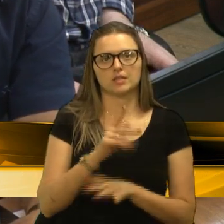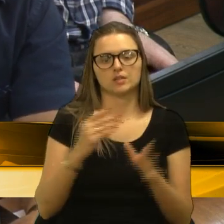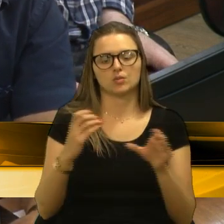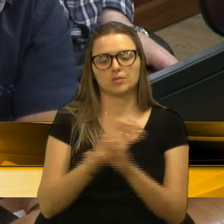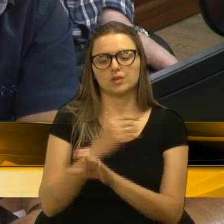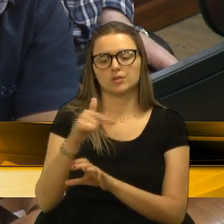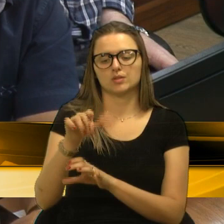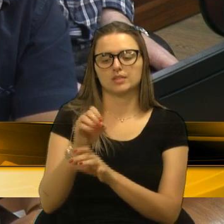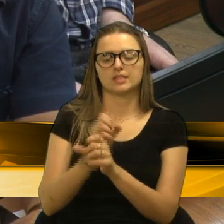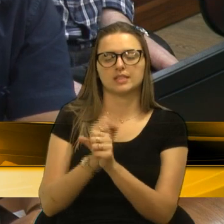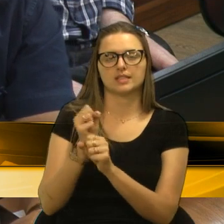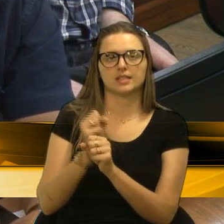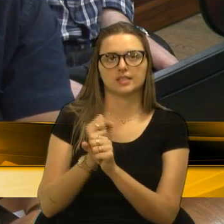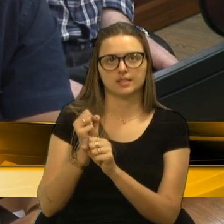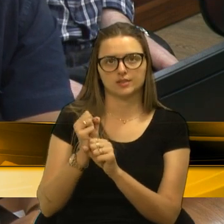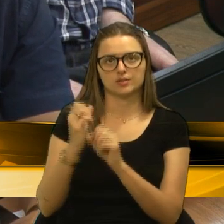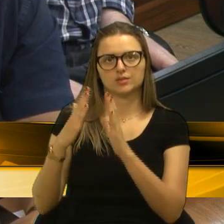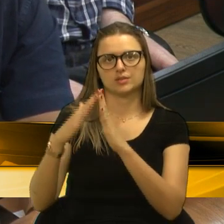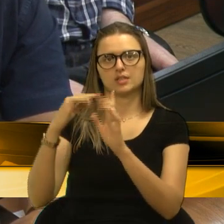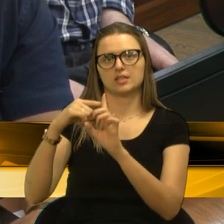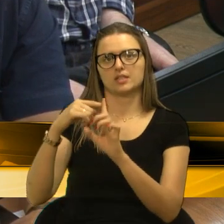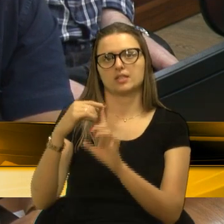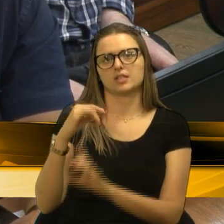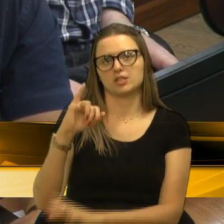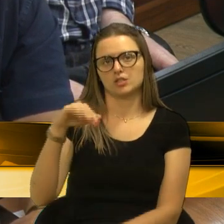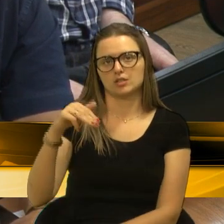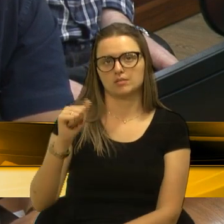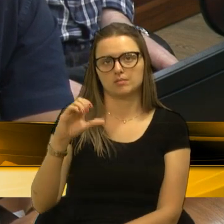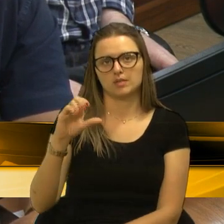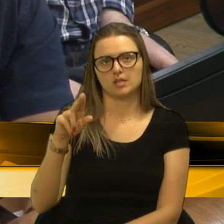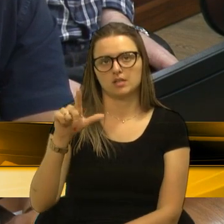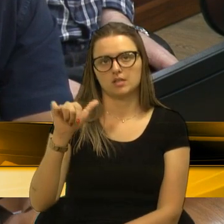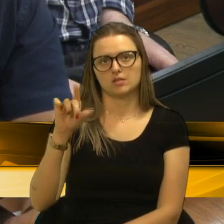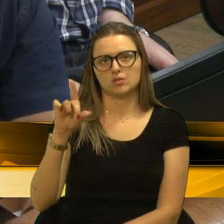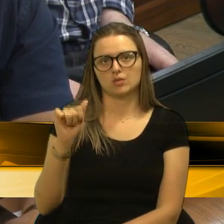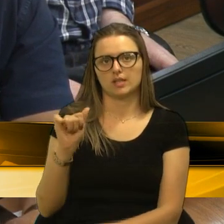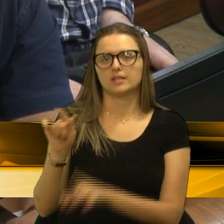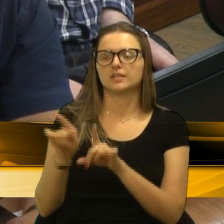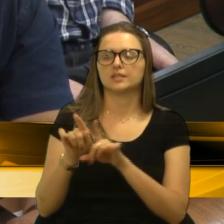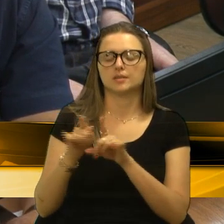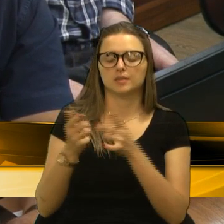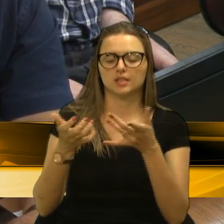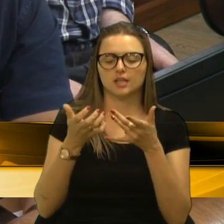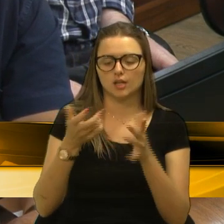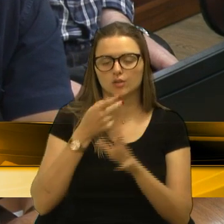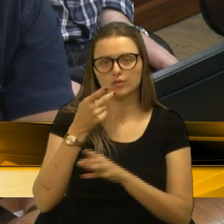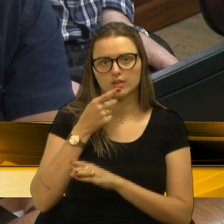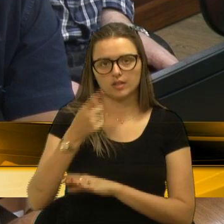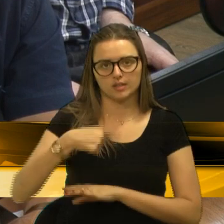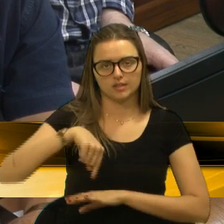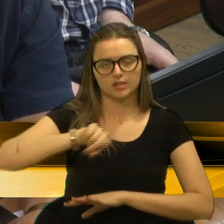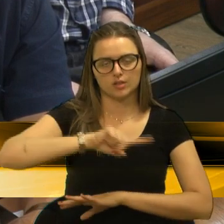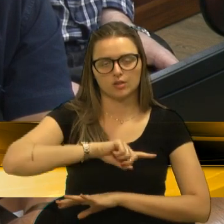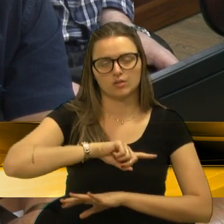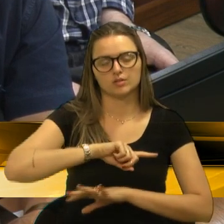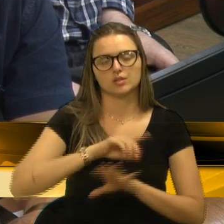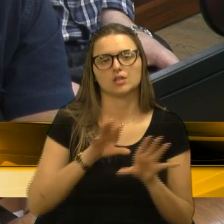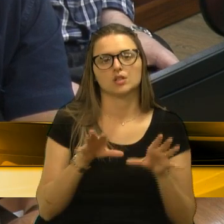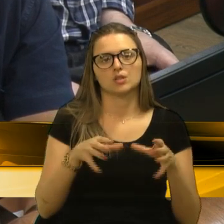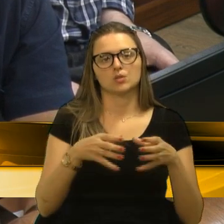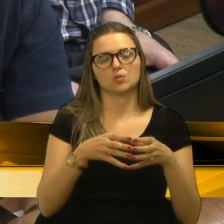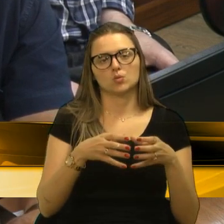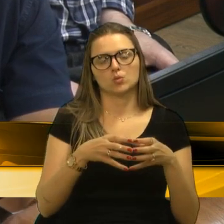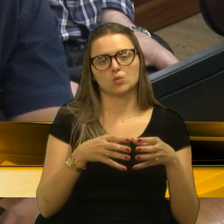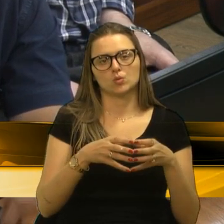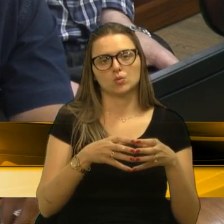Paróquia Imaculada Conceição. E aqui, pessoalmente, gostaria de dizer que nós, por exemplo, do Movimento